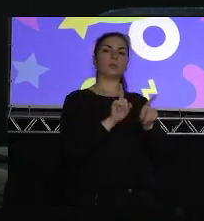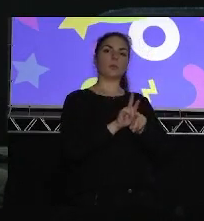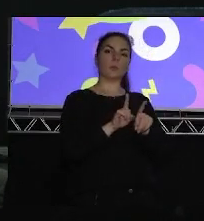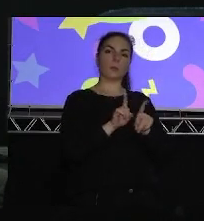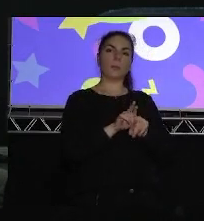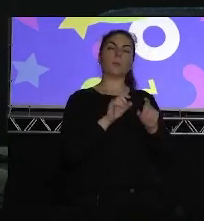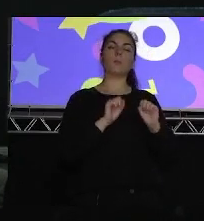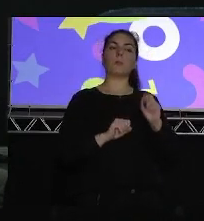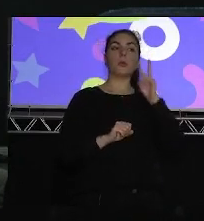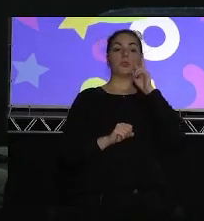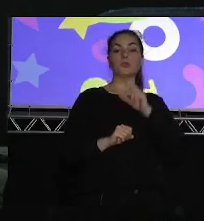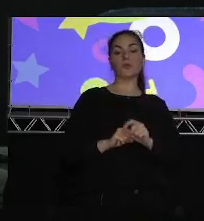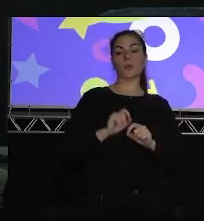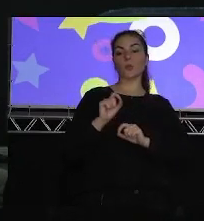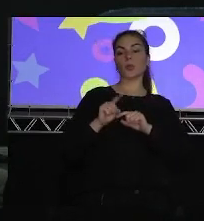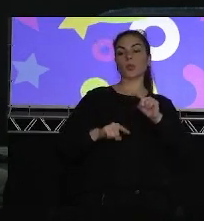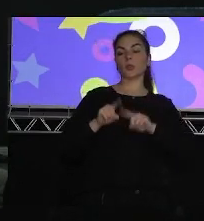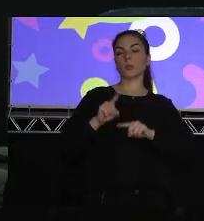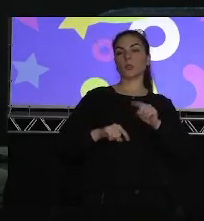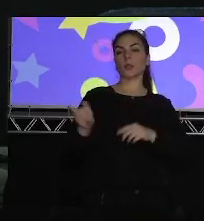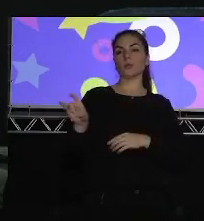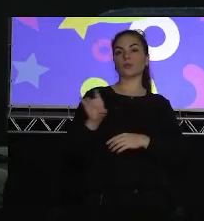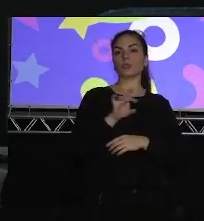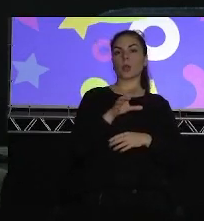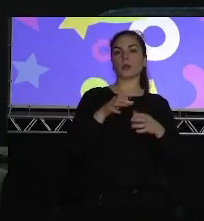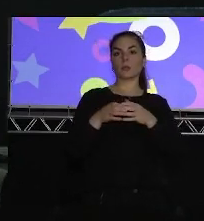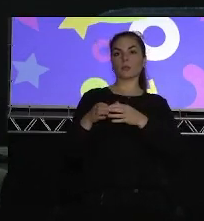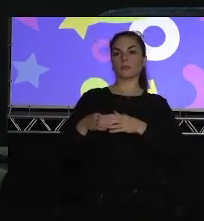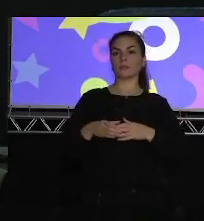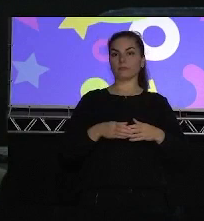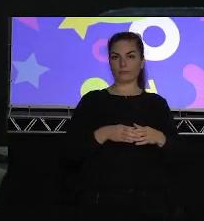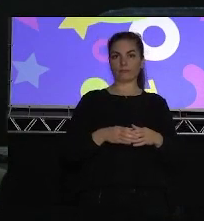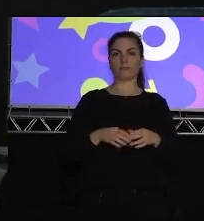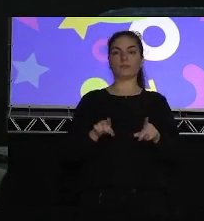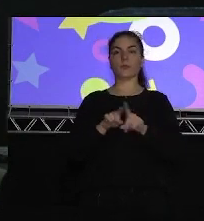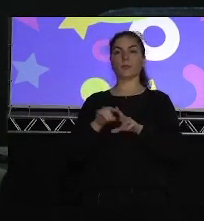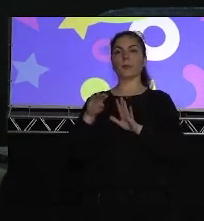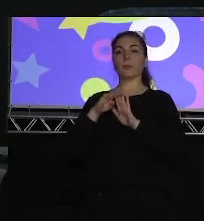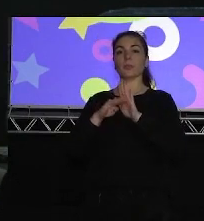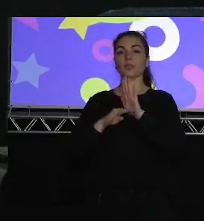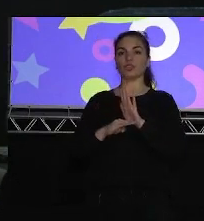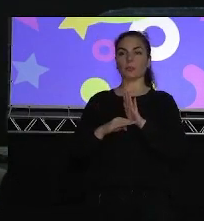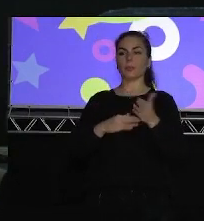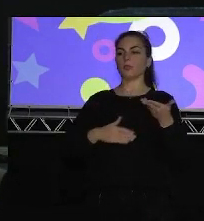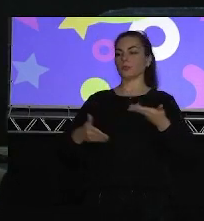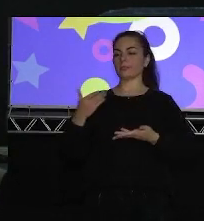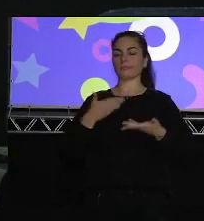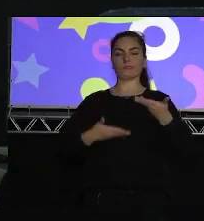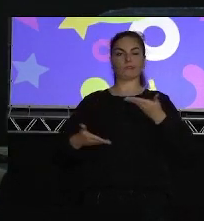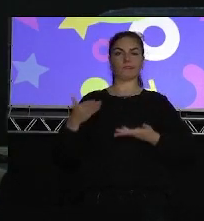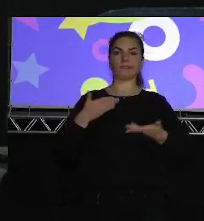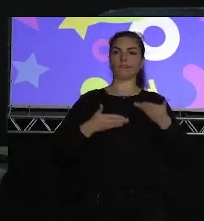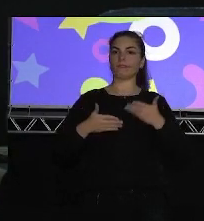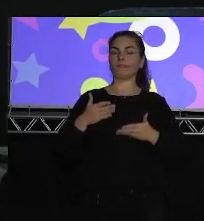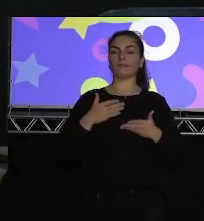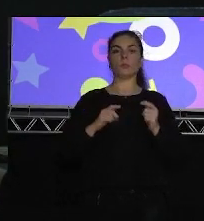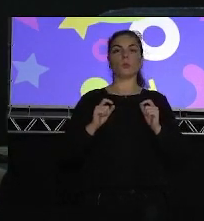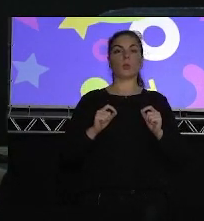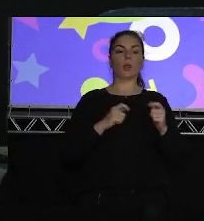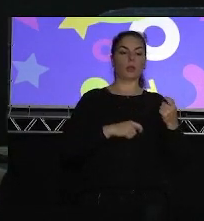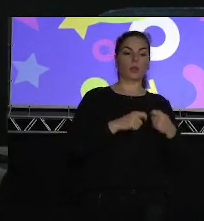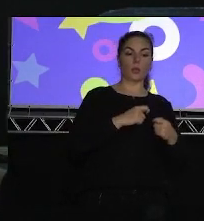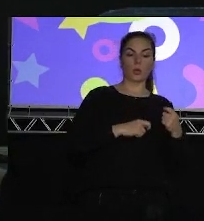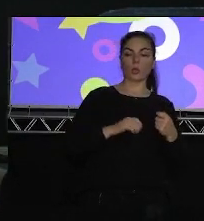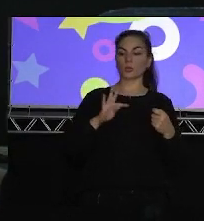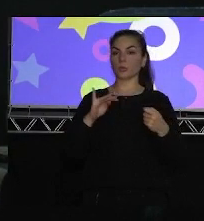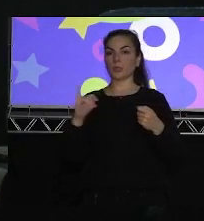qual tarefa estão fazendo em cada iniciativa lá, sem problema nenhum. O planejamento ficou totalmente colaborativo, integrando negócio,